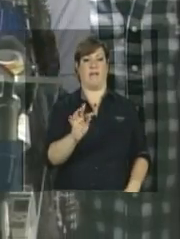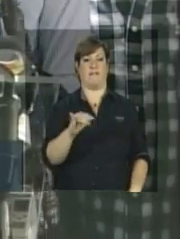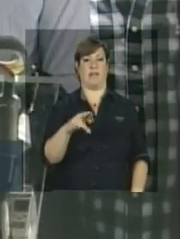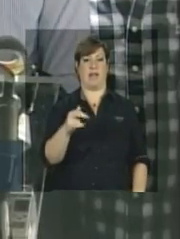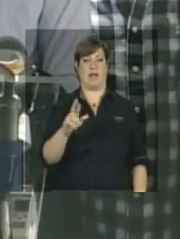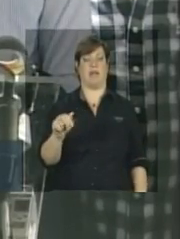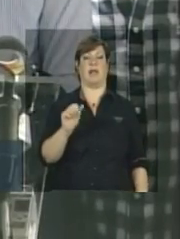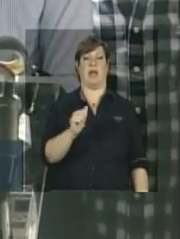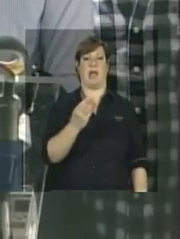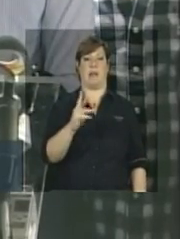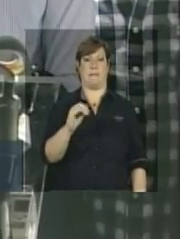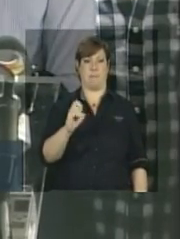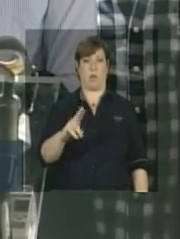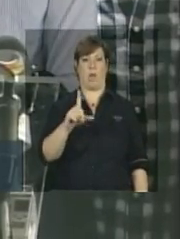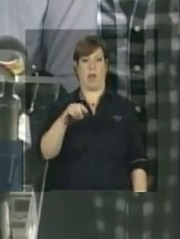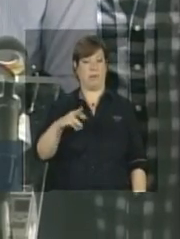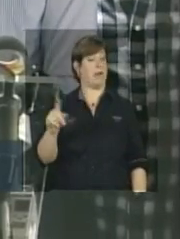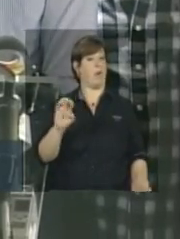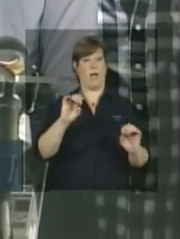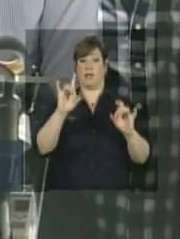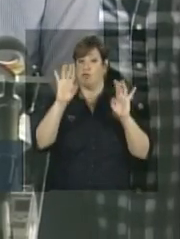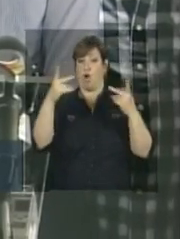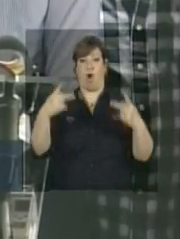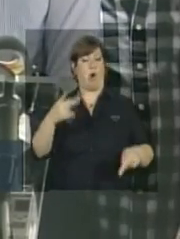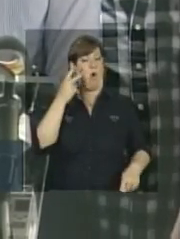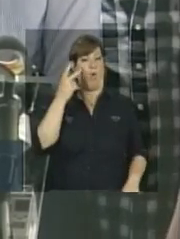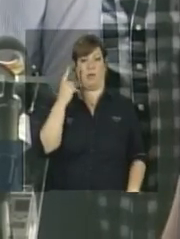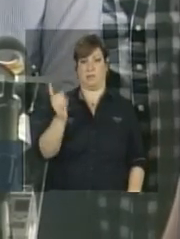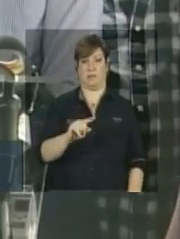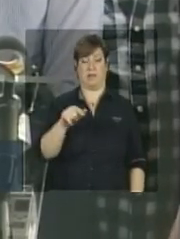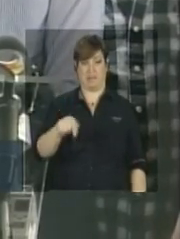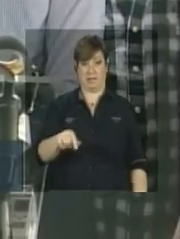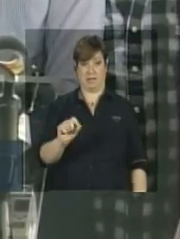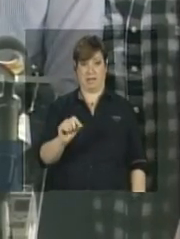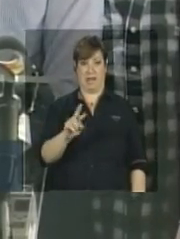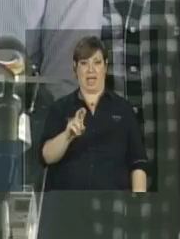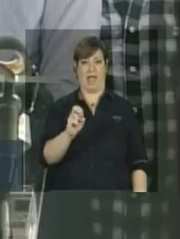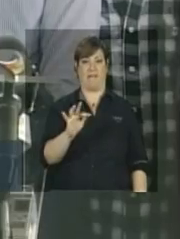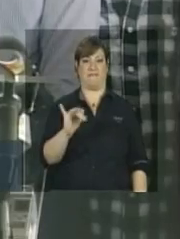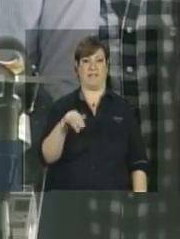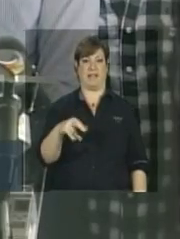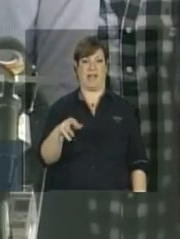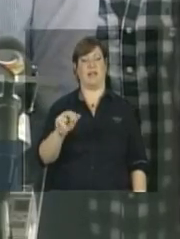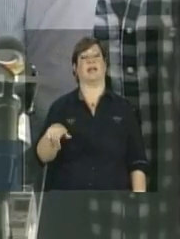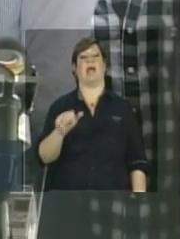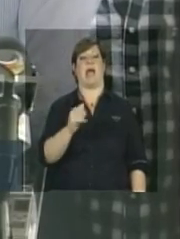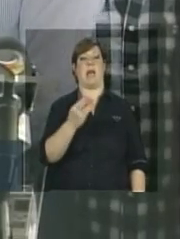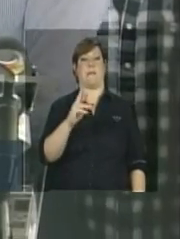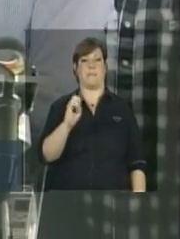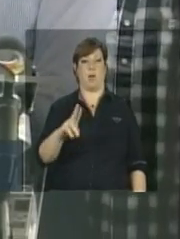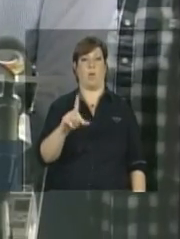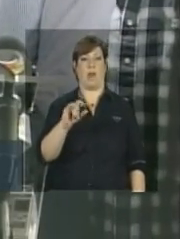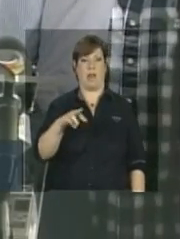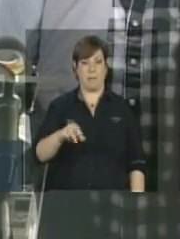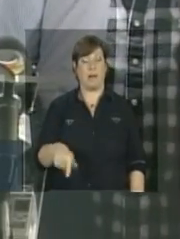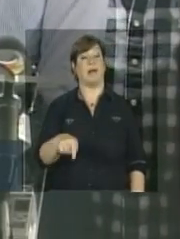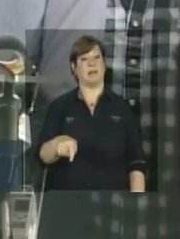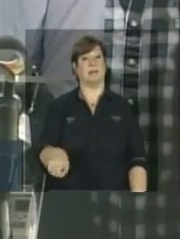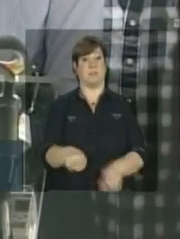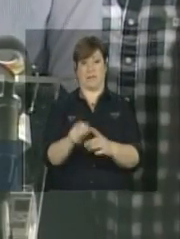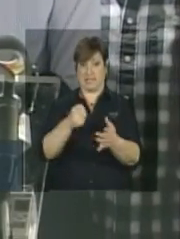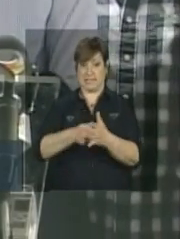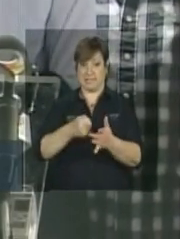Não é uma questão só do Ceará. A refinaria Abreu e Lima é uma exigência também do Brasil. Por